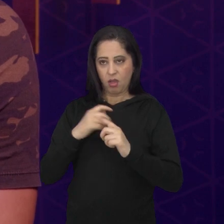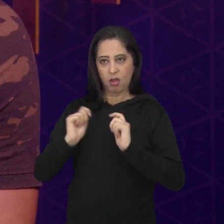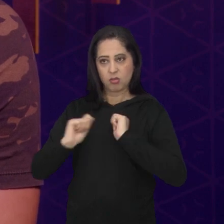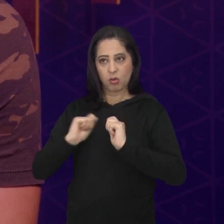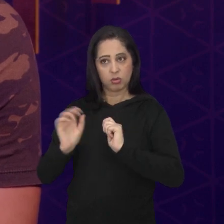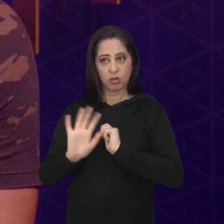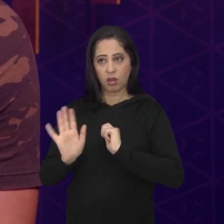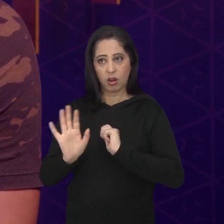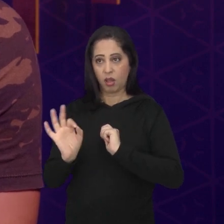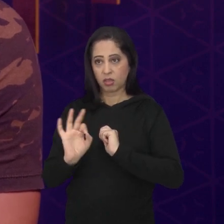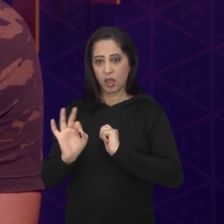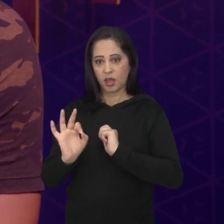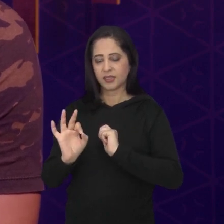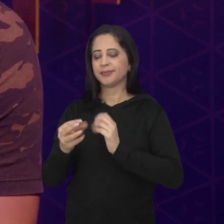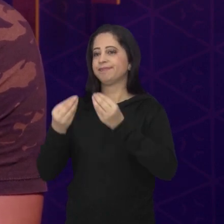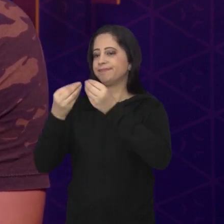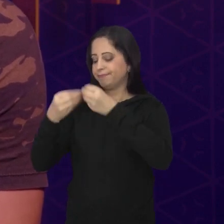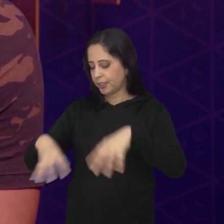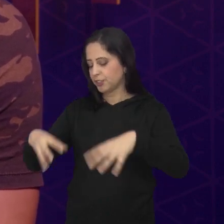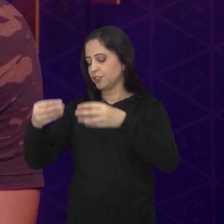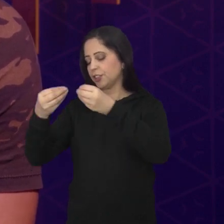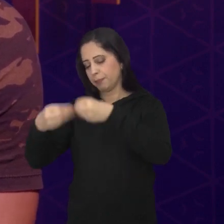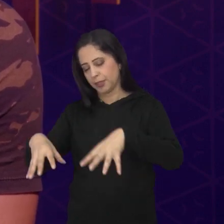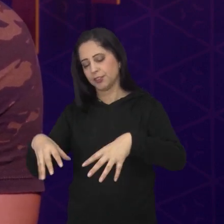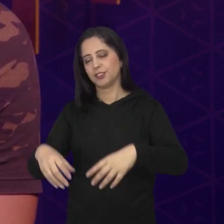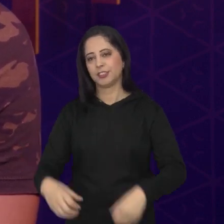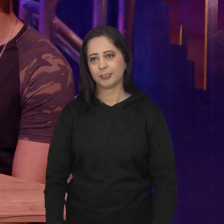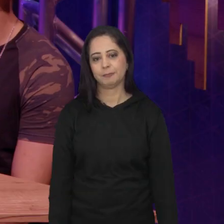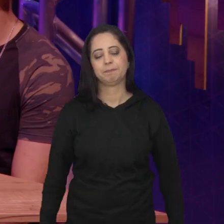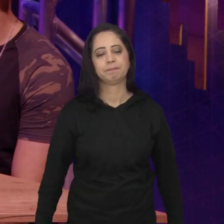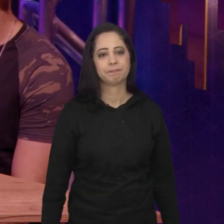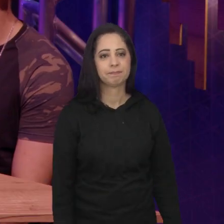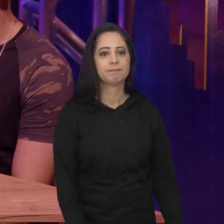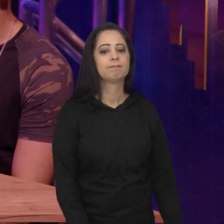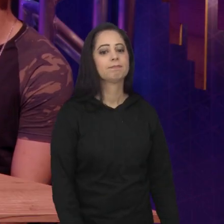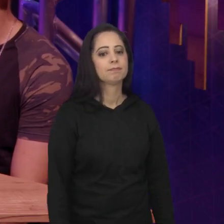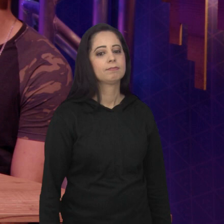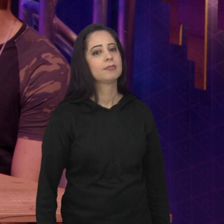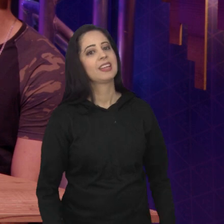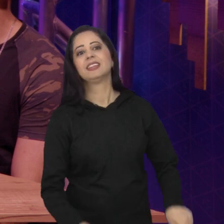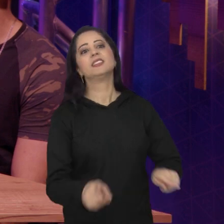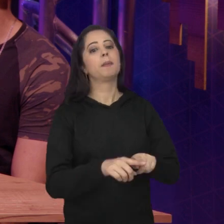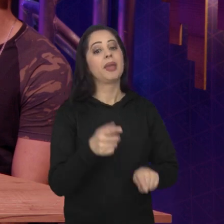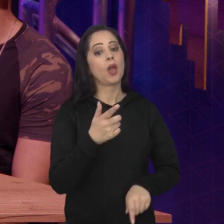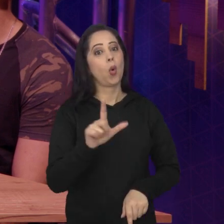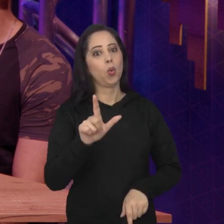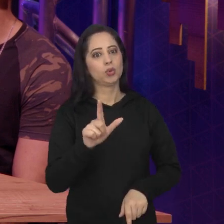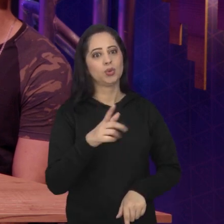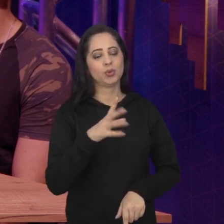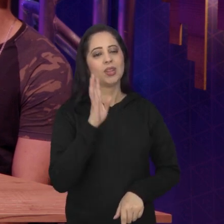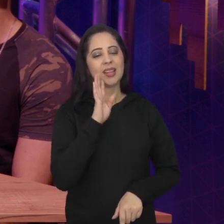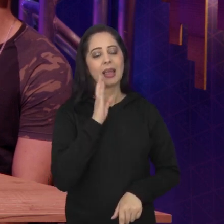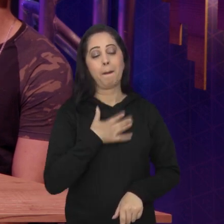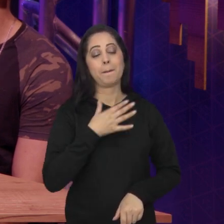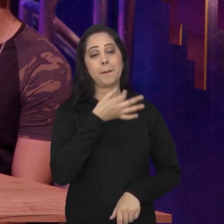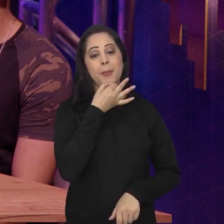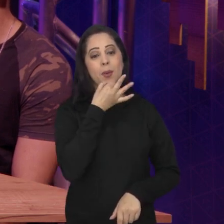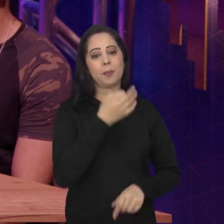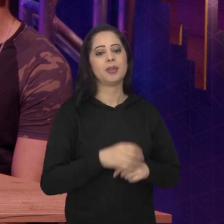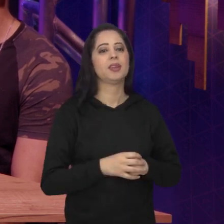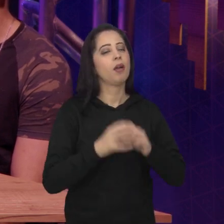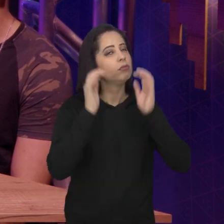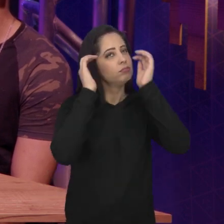gente acaba pisando na bola, prejudicando a gente mesmo e prejudicando os outros. E outra coisa que eu acho muito legal nesse